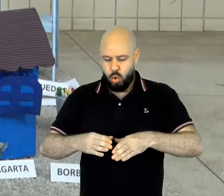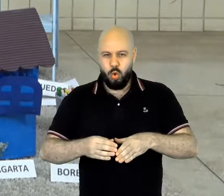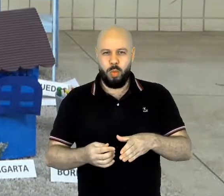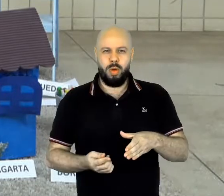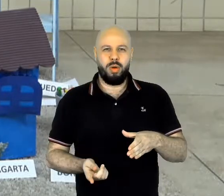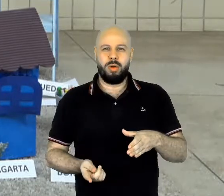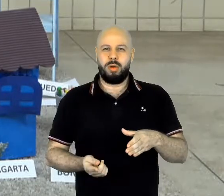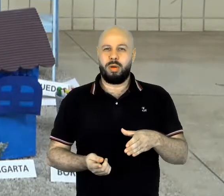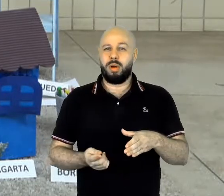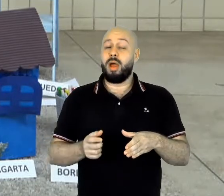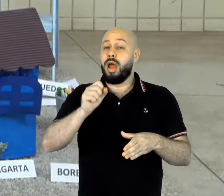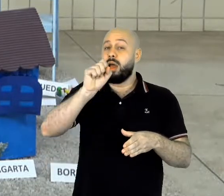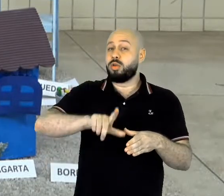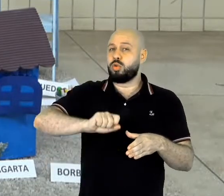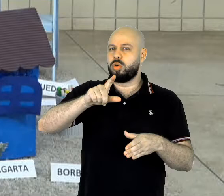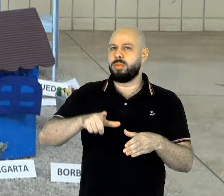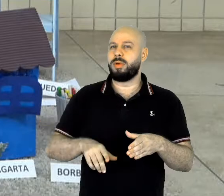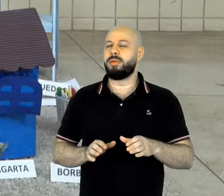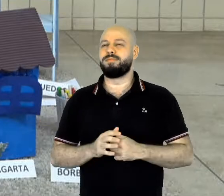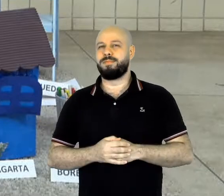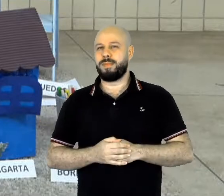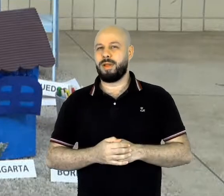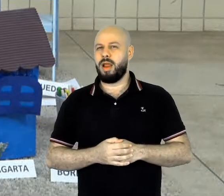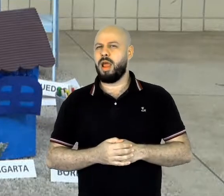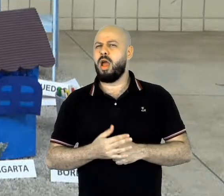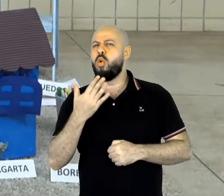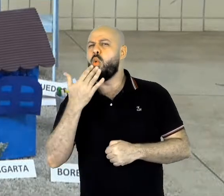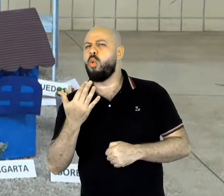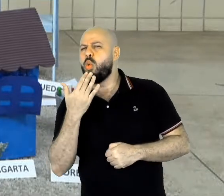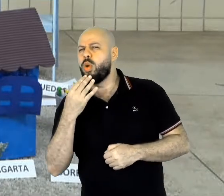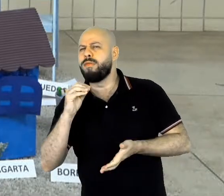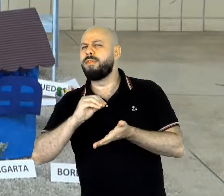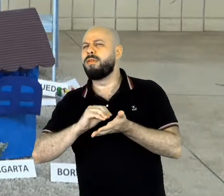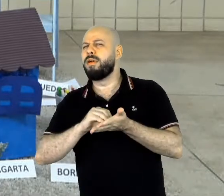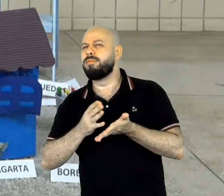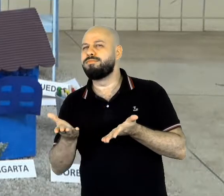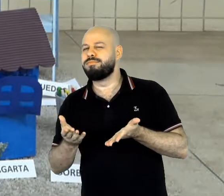Tá faltando uma cor, não tá? Então, vamos para a próxima.